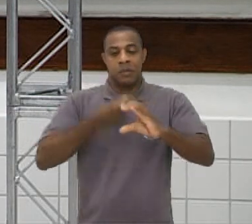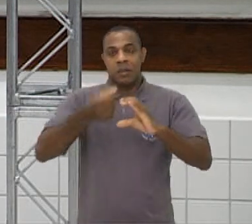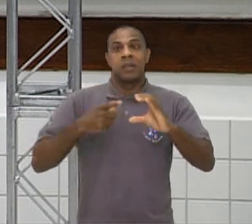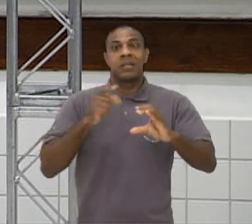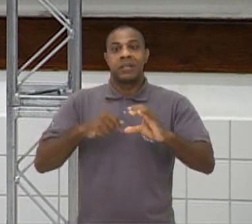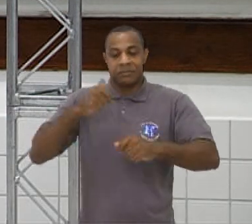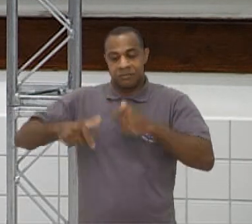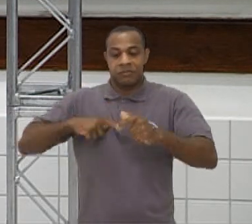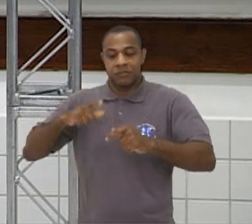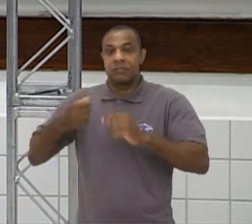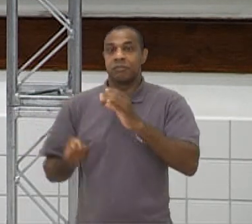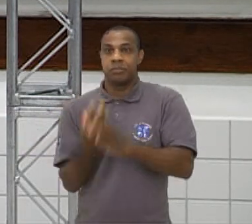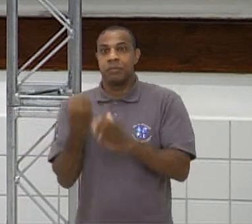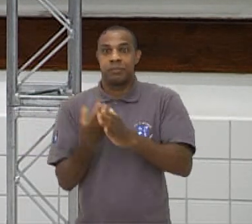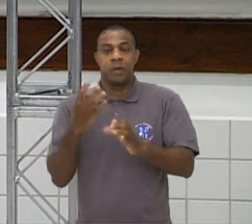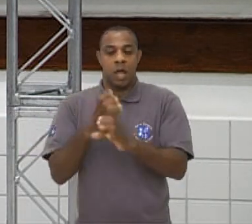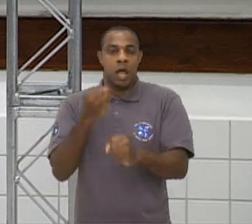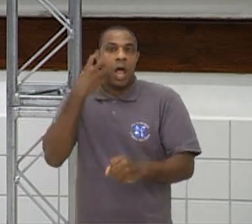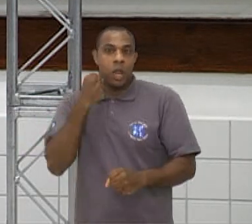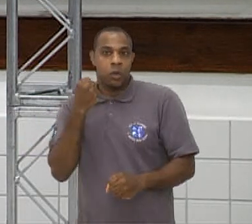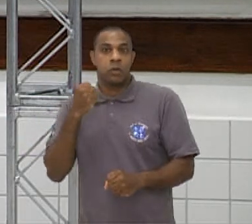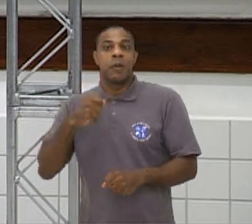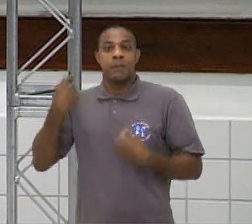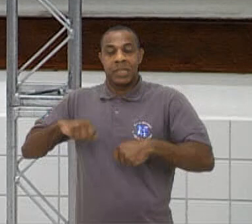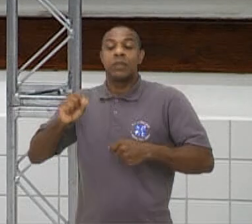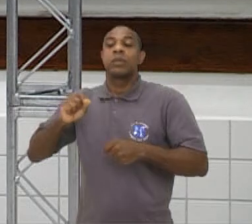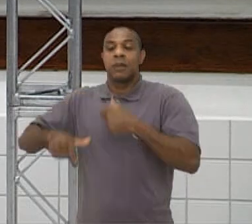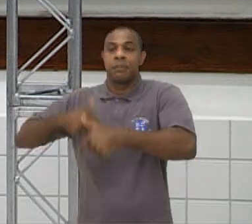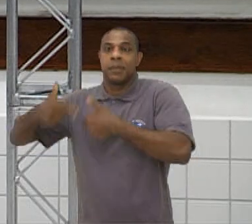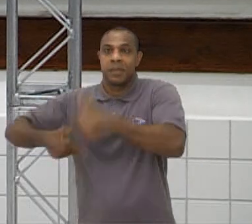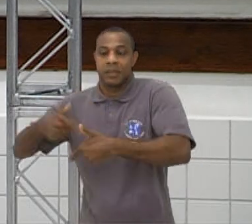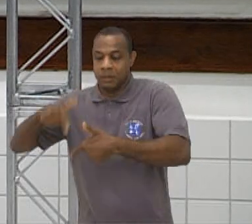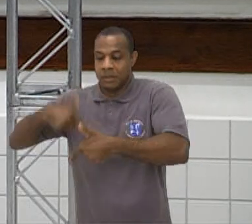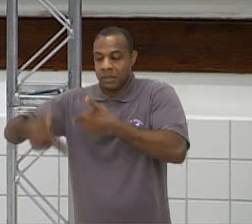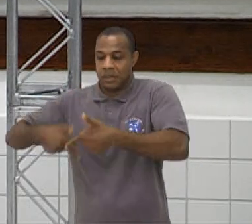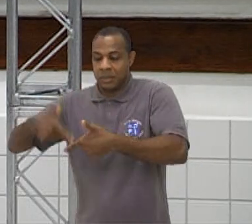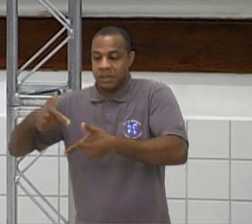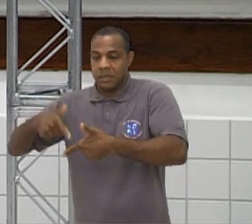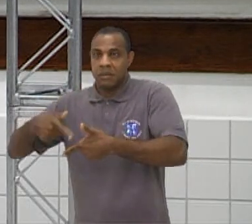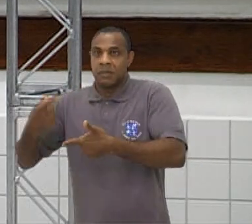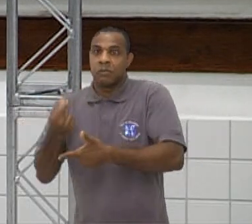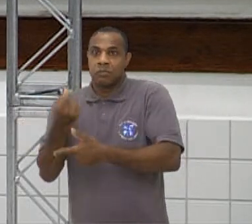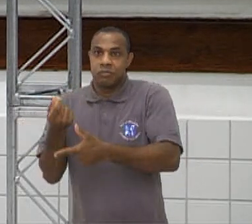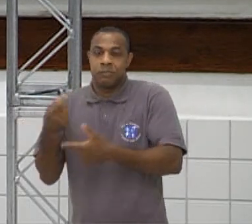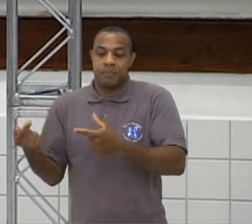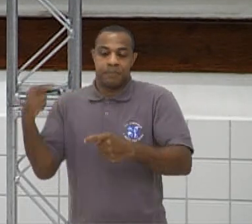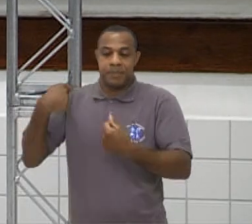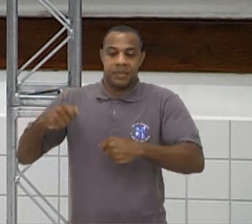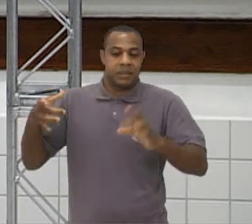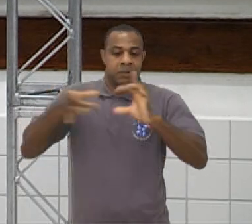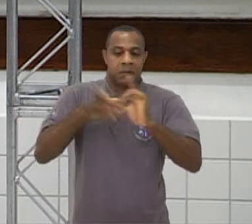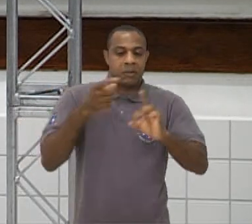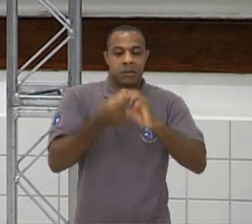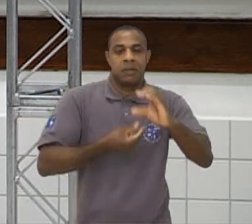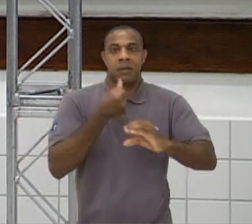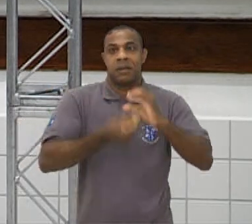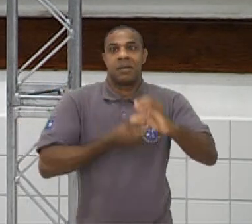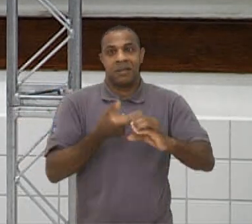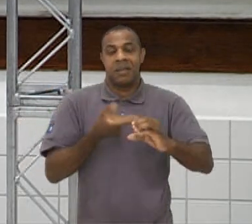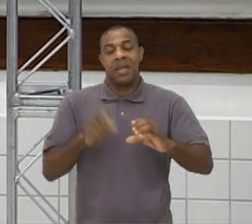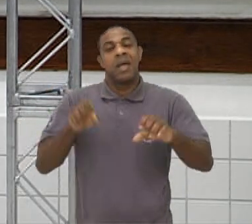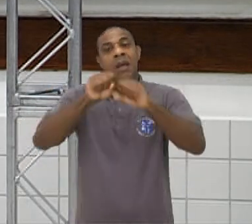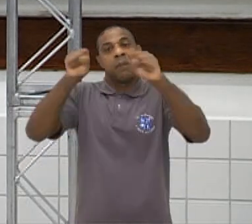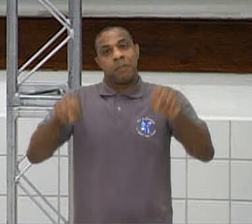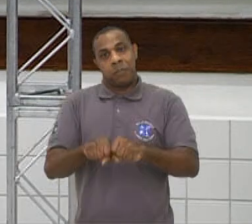tiver o trabalhador. E o trabalhador, para a sua sobrevivência, precisa do capitalista. Então, é uma contradição que faz parte do próprio sistema. E a